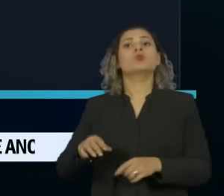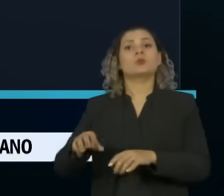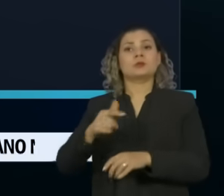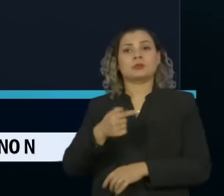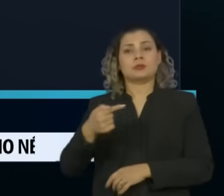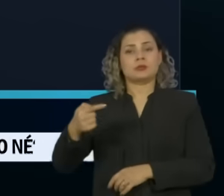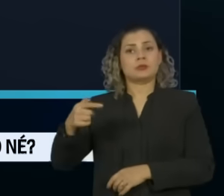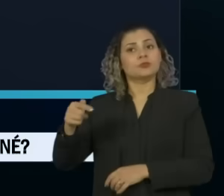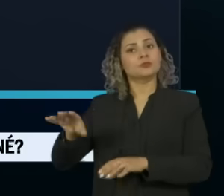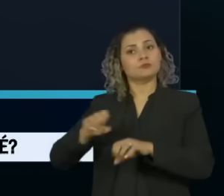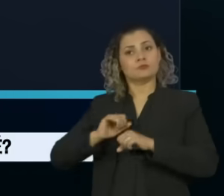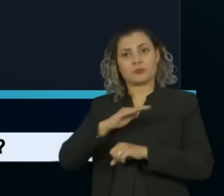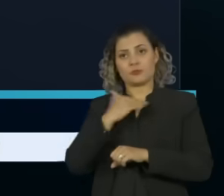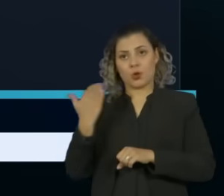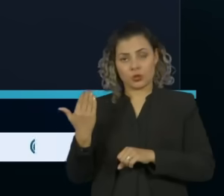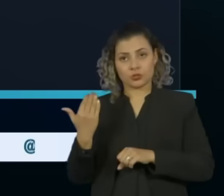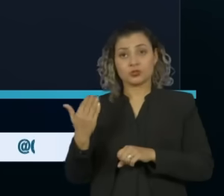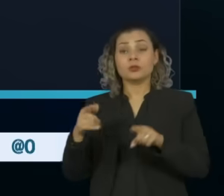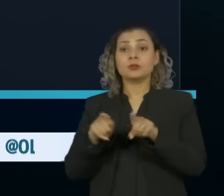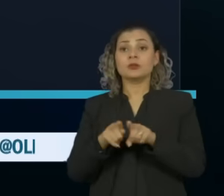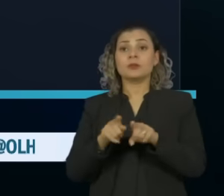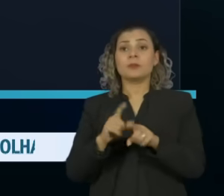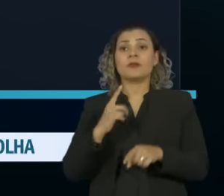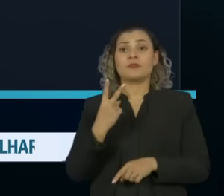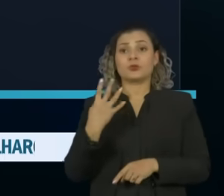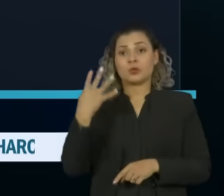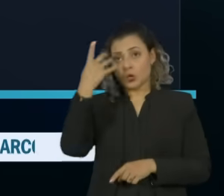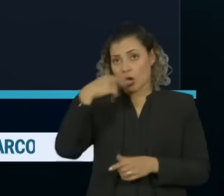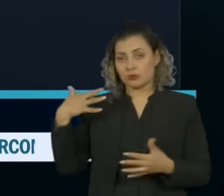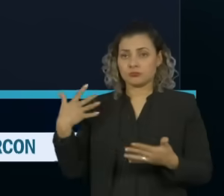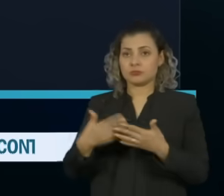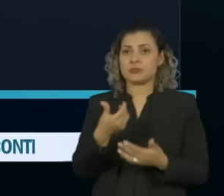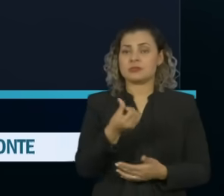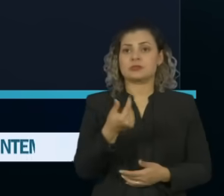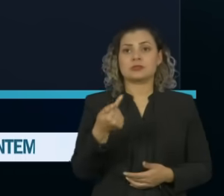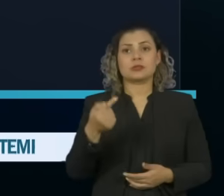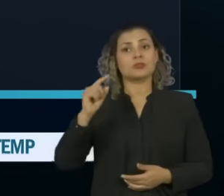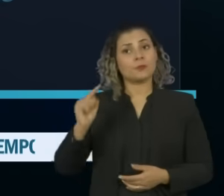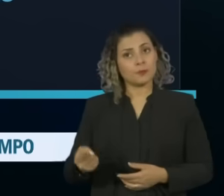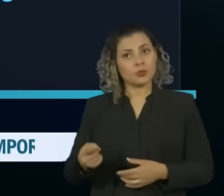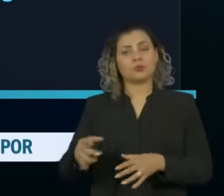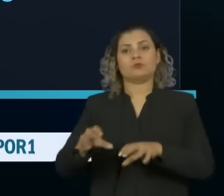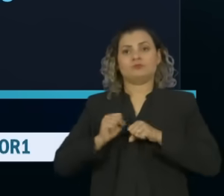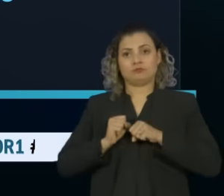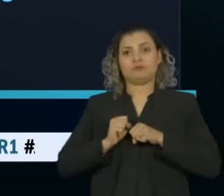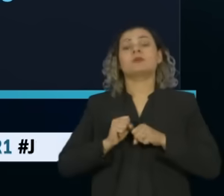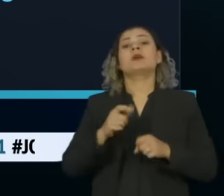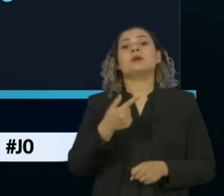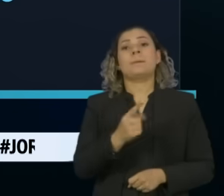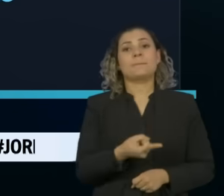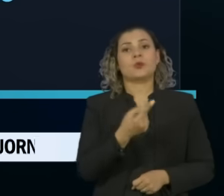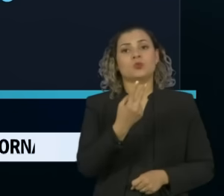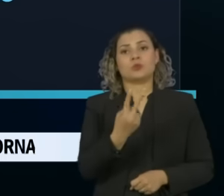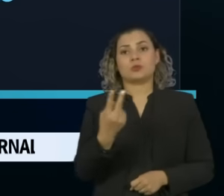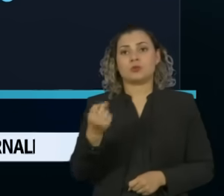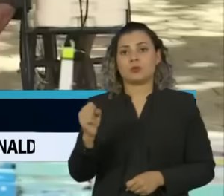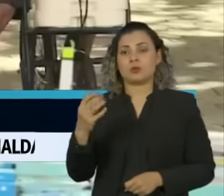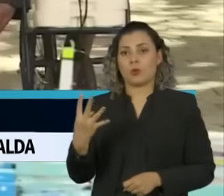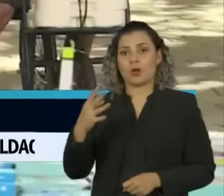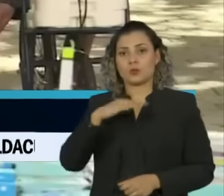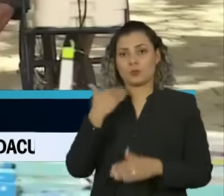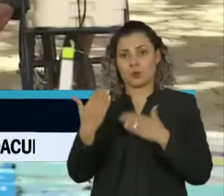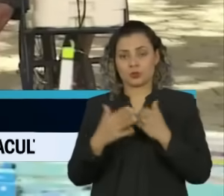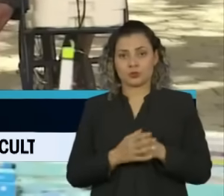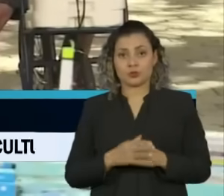82.771 mortes. Em 24 horas, foram 67 mil casos novos e 1.284 mortes.